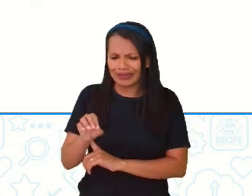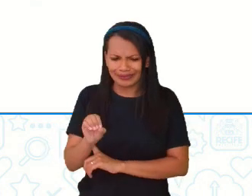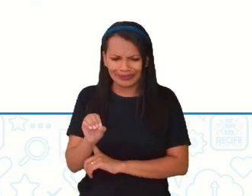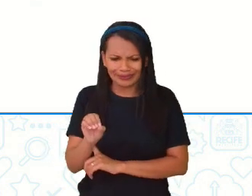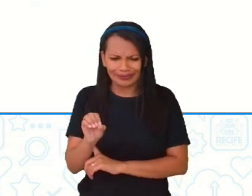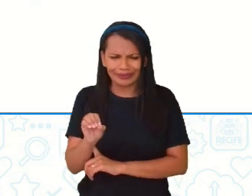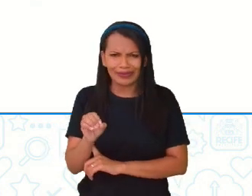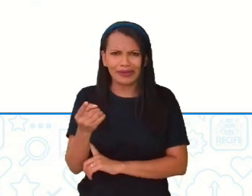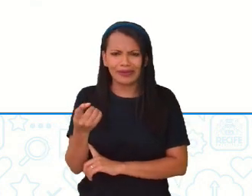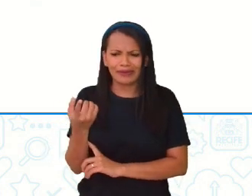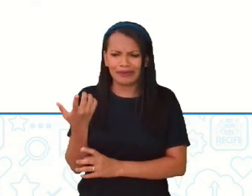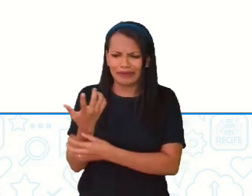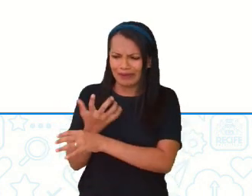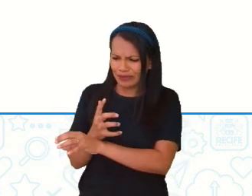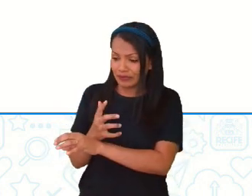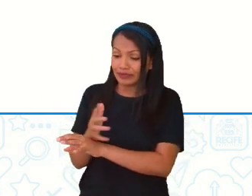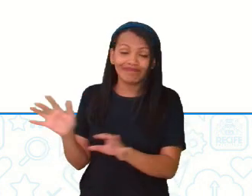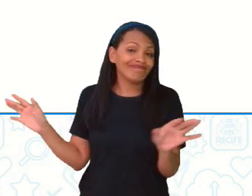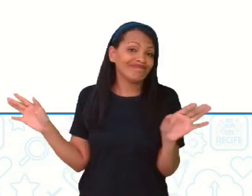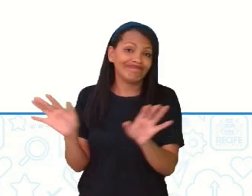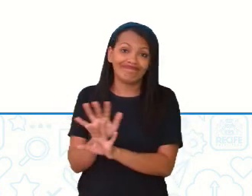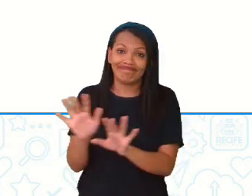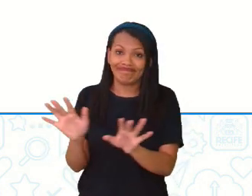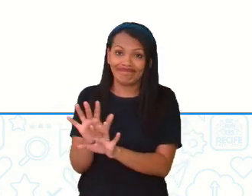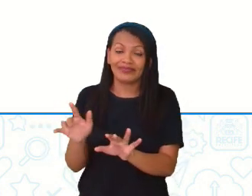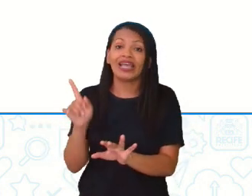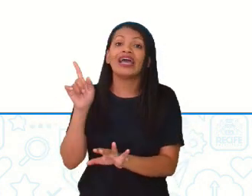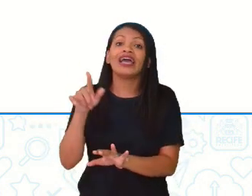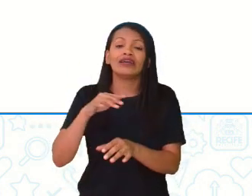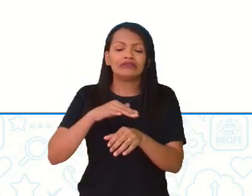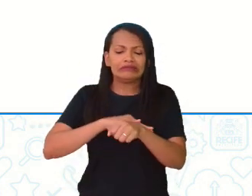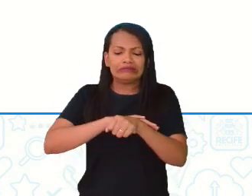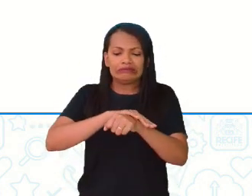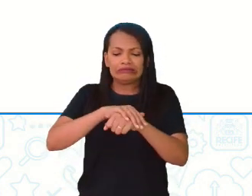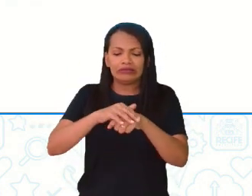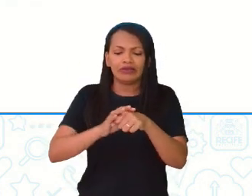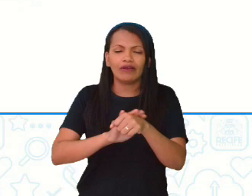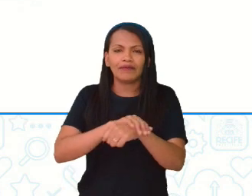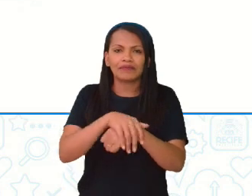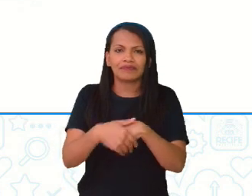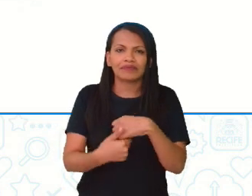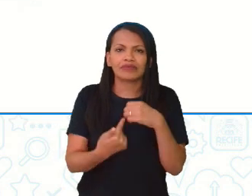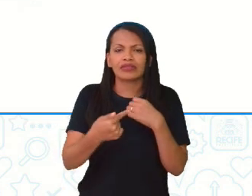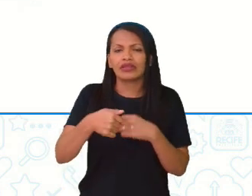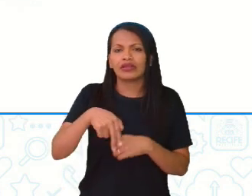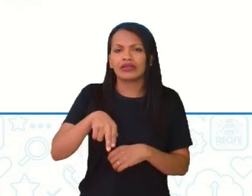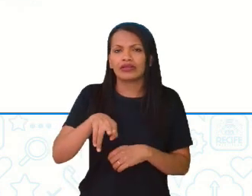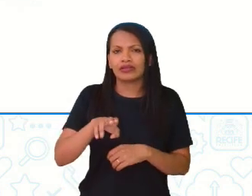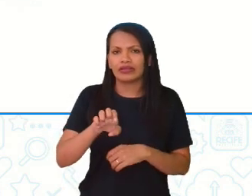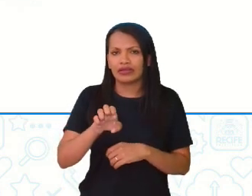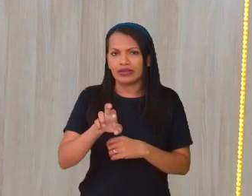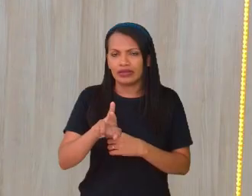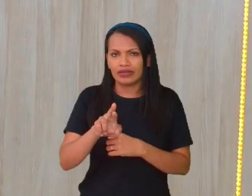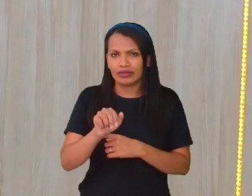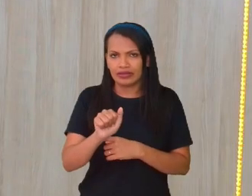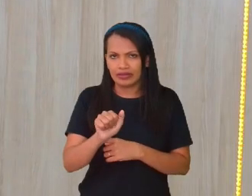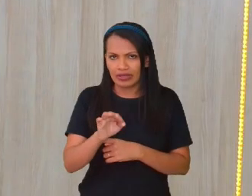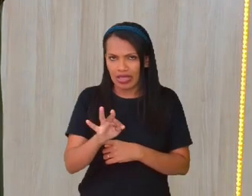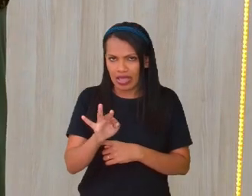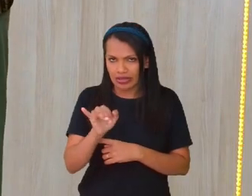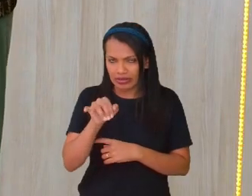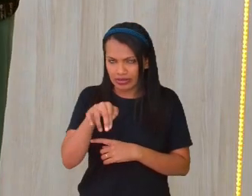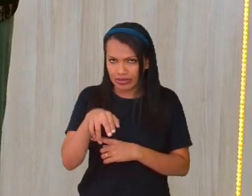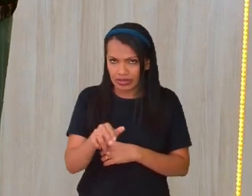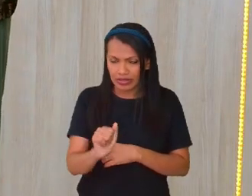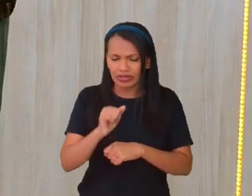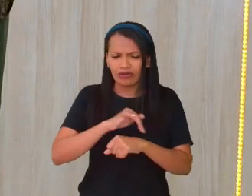mas esqueleto com osso? Não, gente, esse esqueleto aqui é com queratina, tá? É uma outra substância, não são os ossos que a gente conhece.